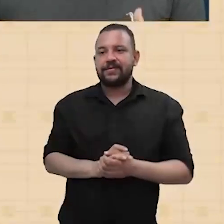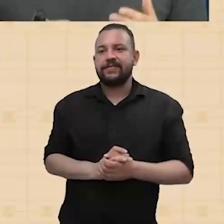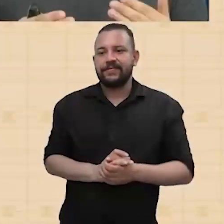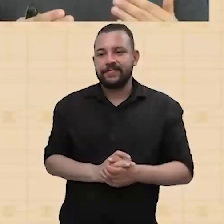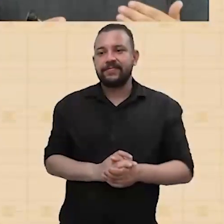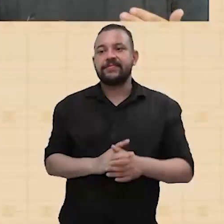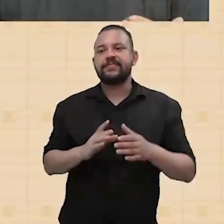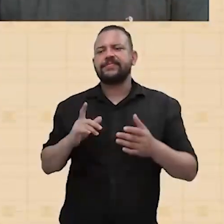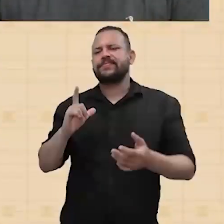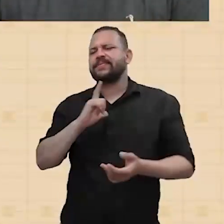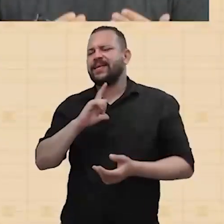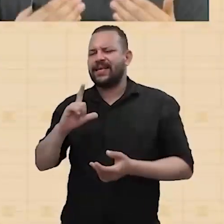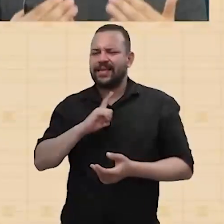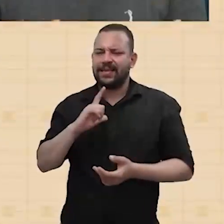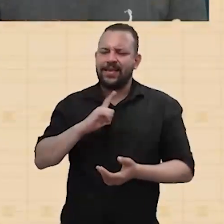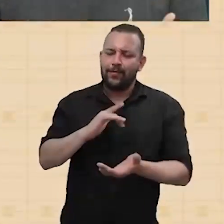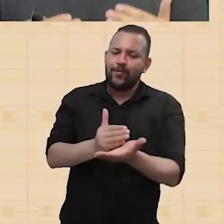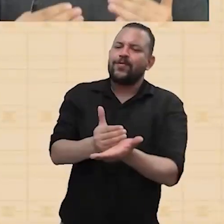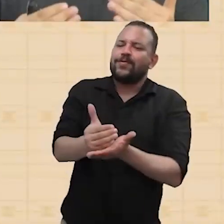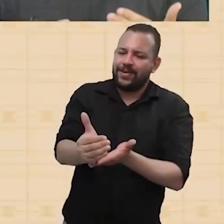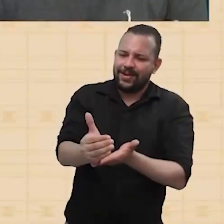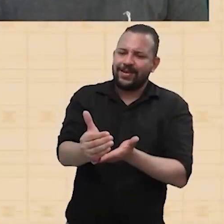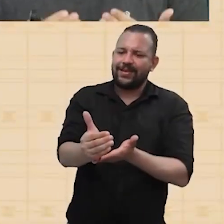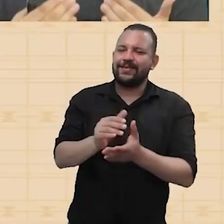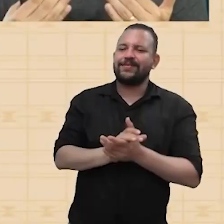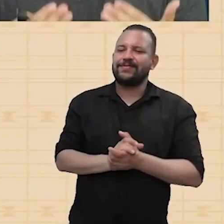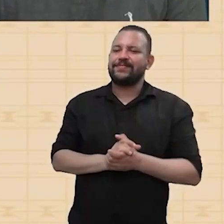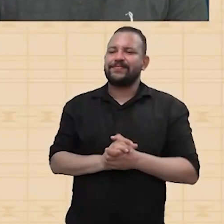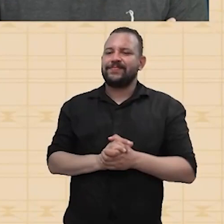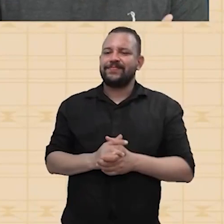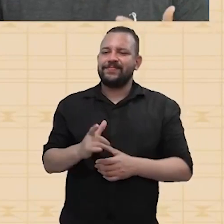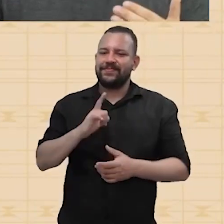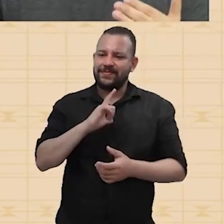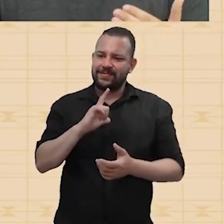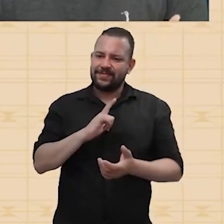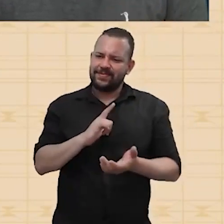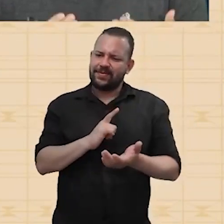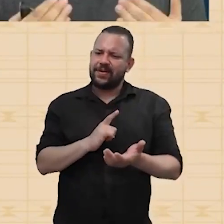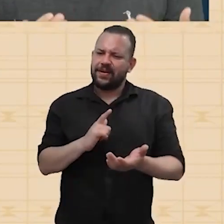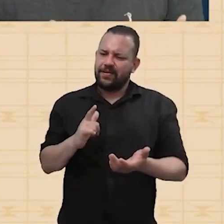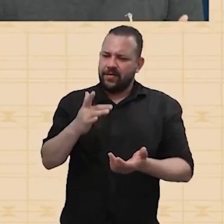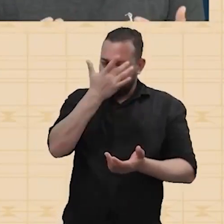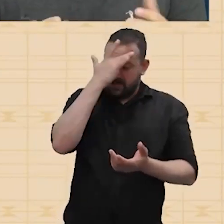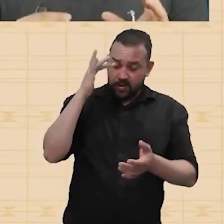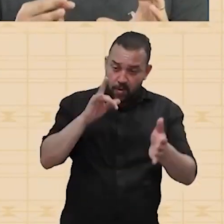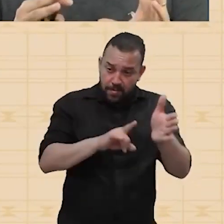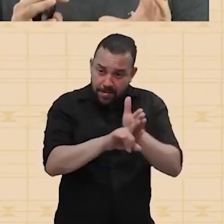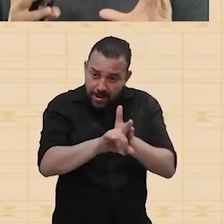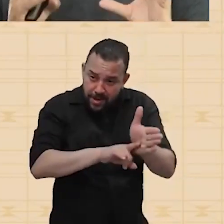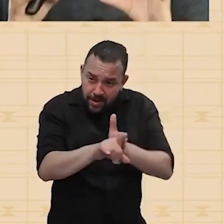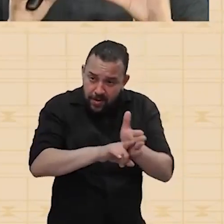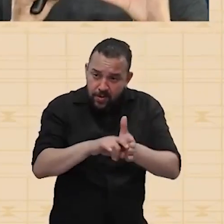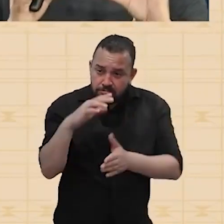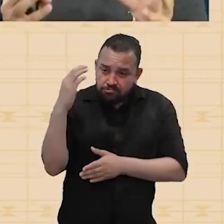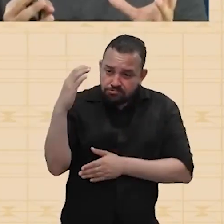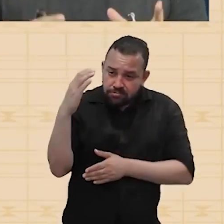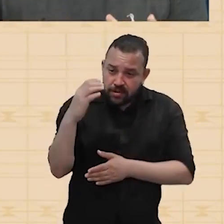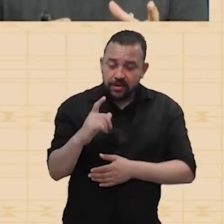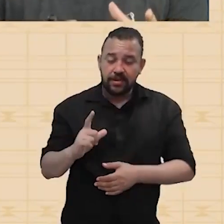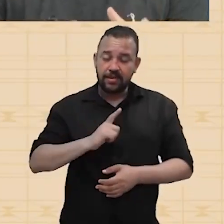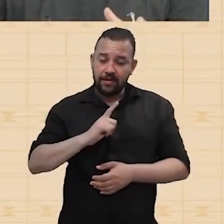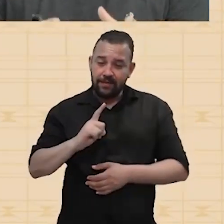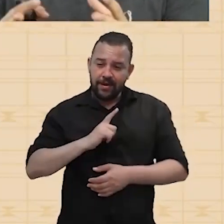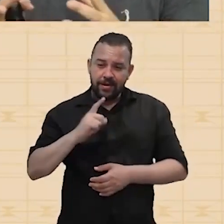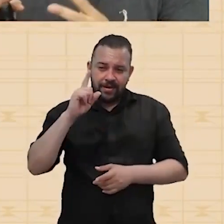tá bom? Teve um início, um precursor. Alguns cientistas tiveram a ideia